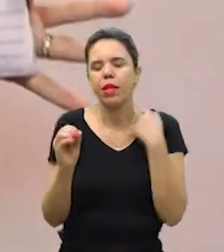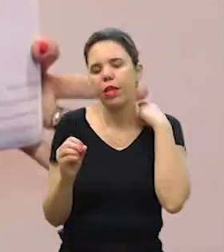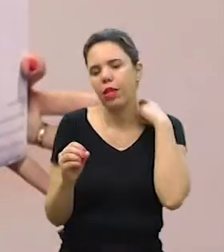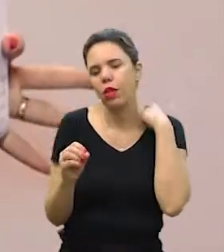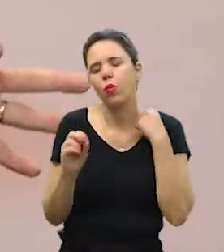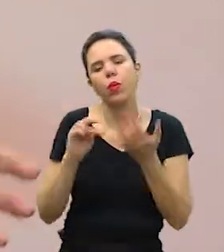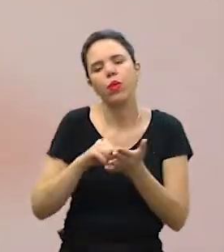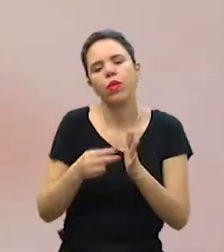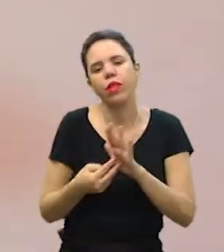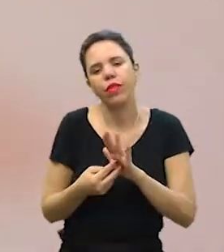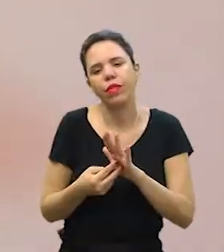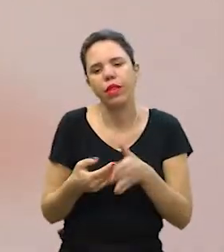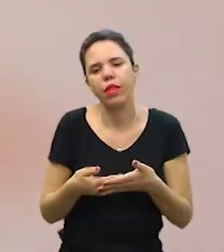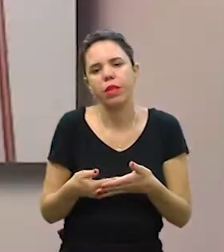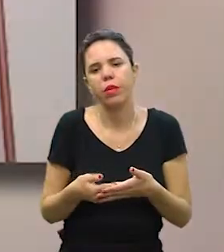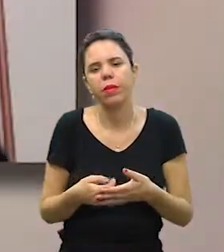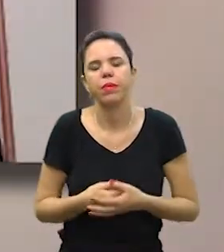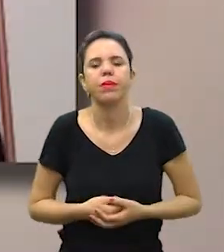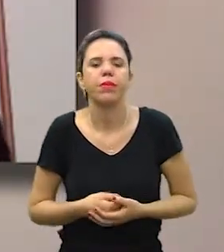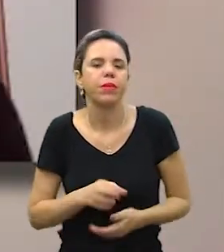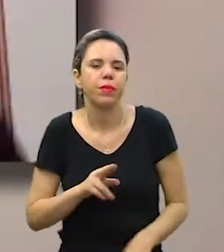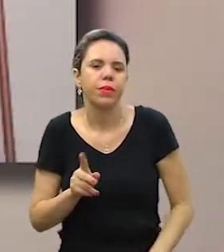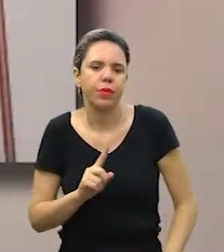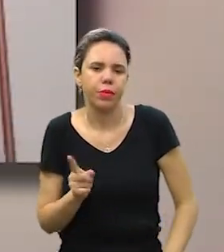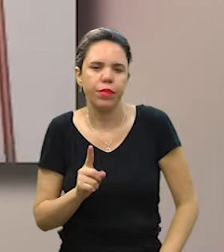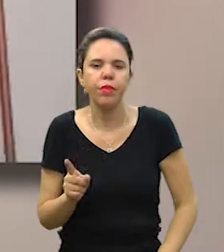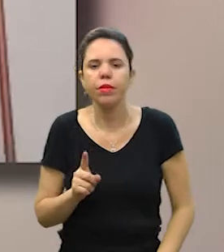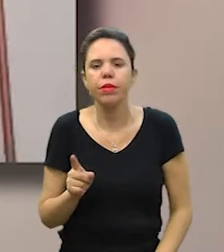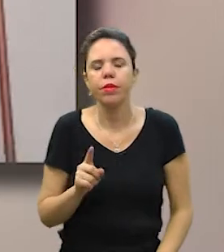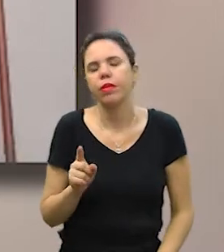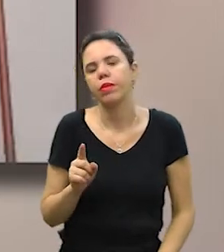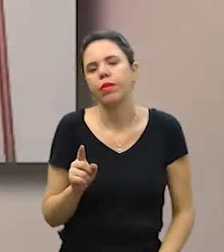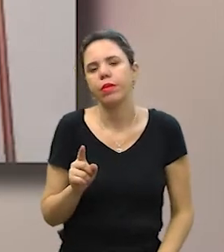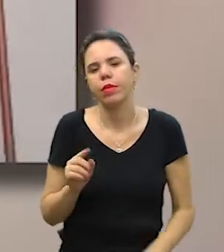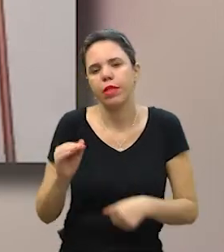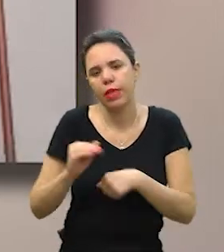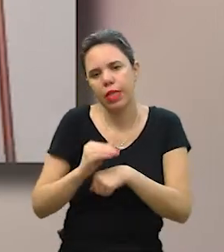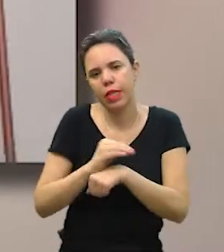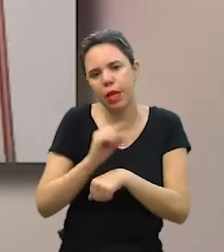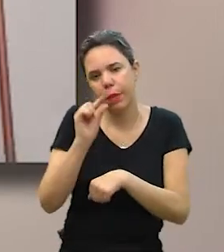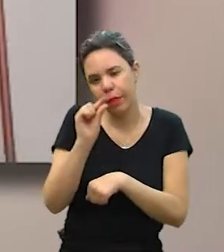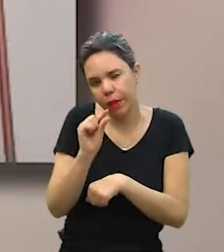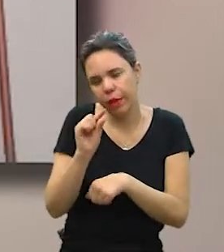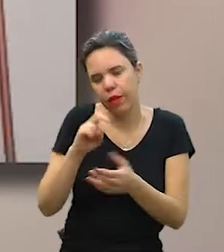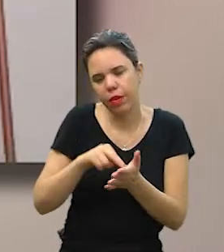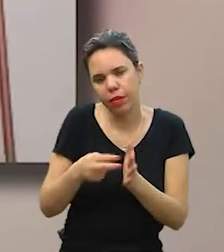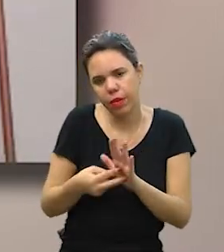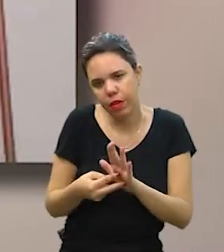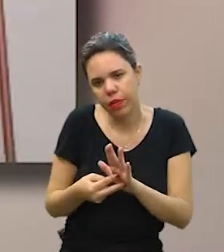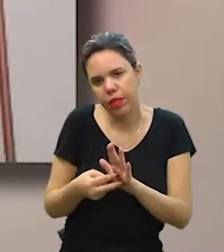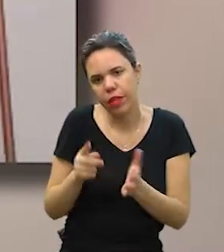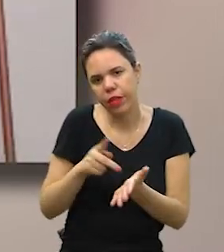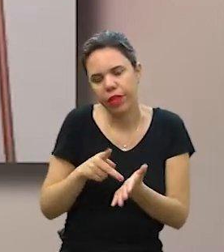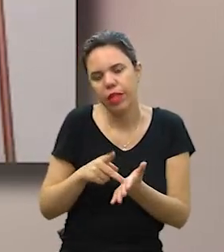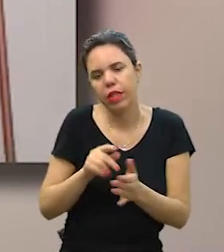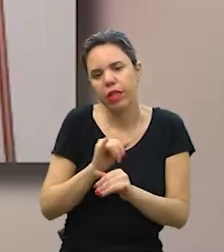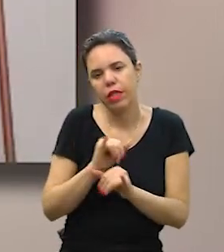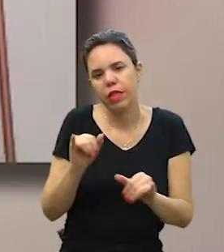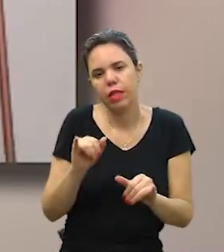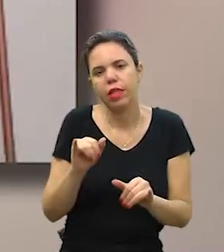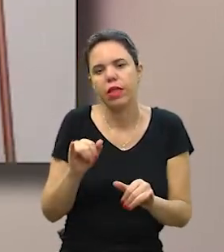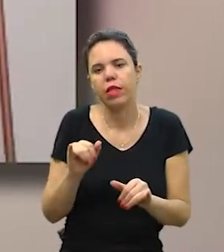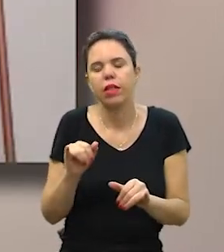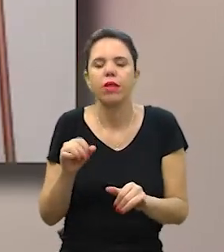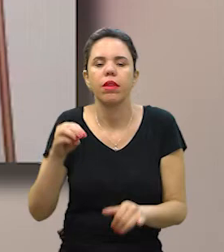conhecido sapinho no bebê? Não, o sapinho, na verdade, popularmente conhecido, é o que a gente chama